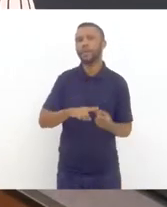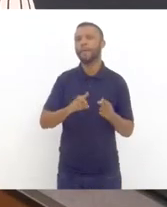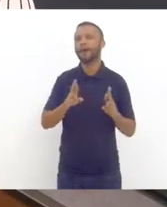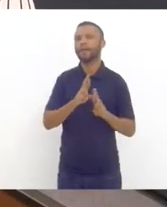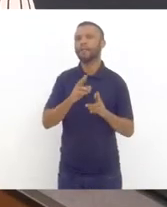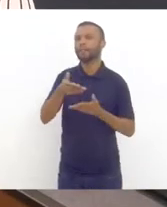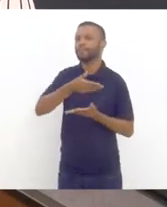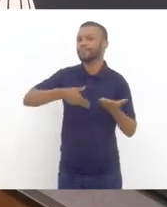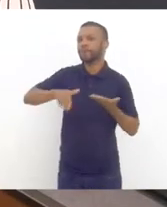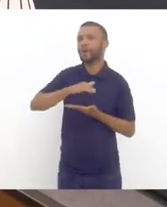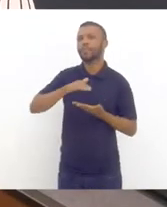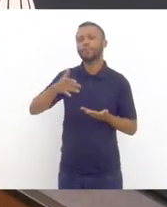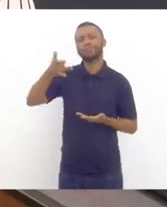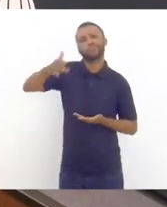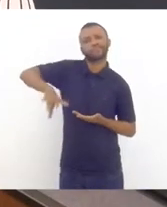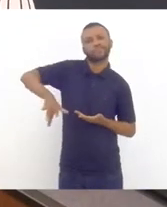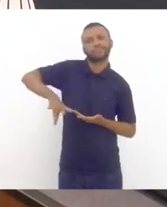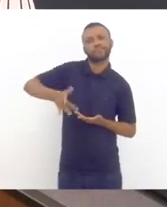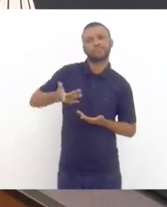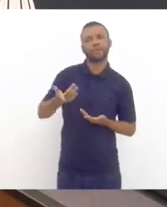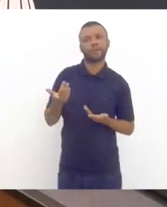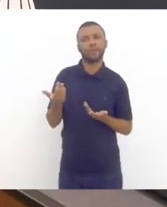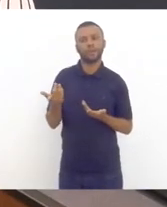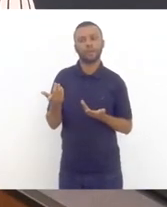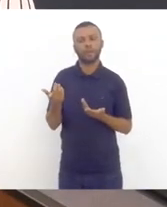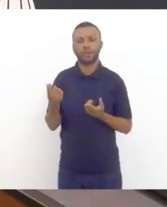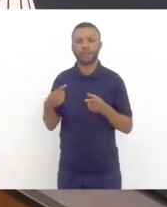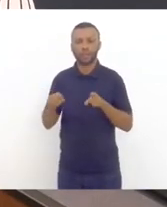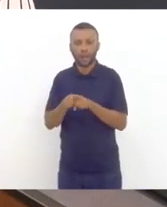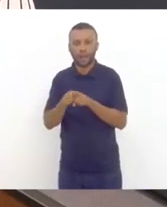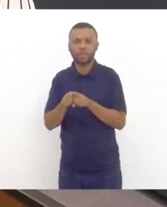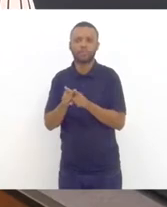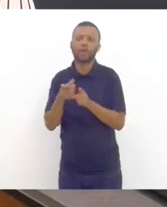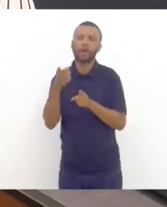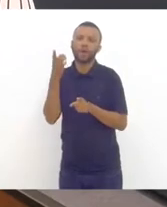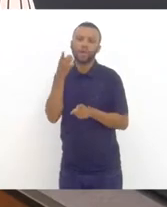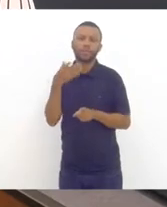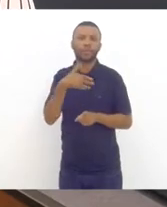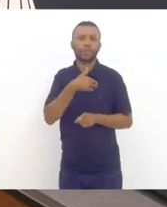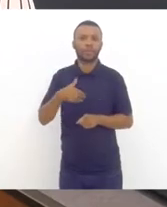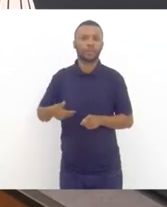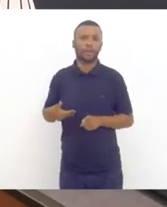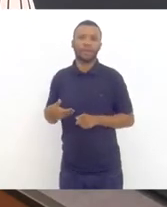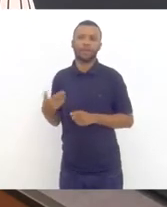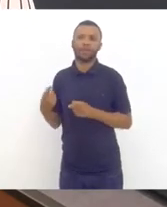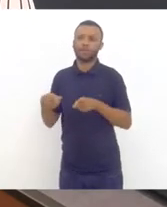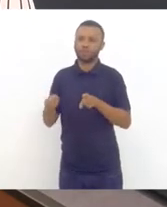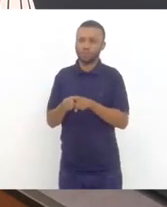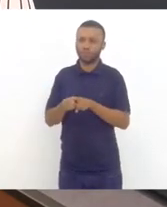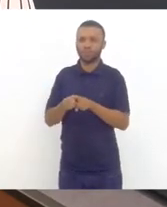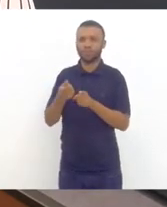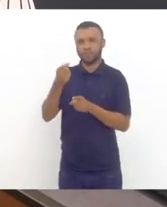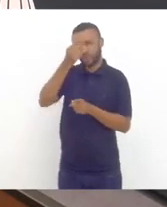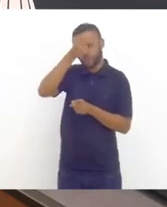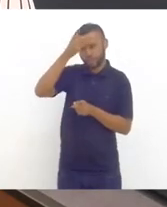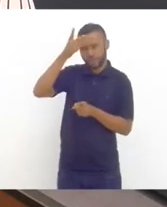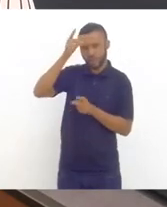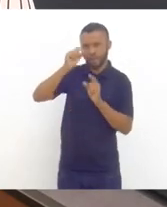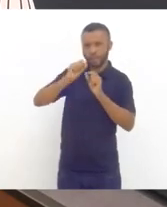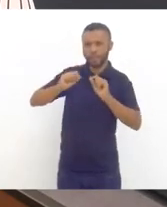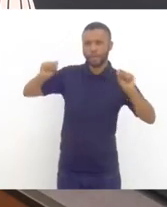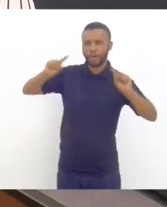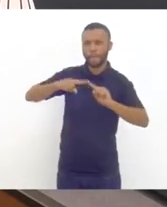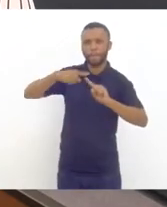parte da SEDUC, por parte das instâncias estaduais, com os municípios, com o parlamento. Então, se a